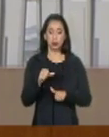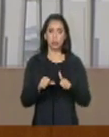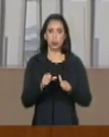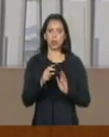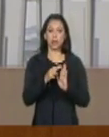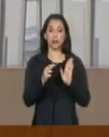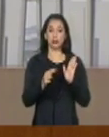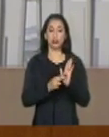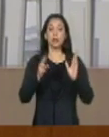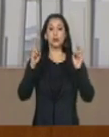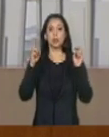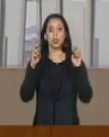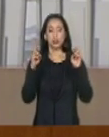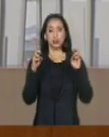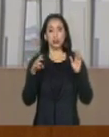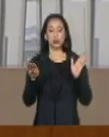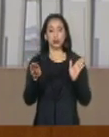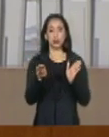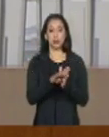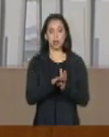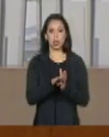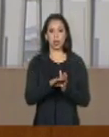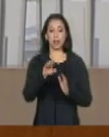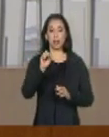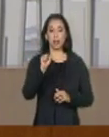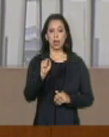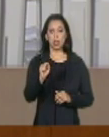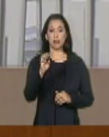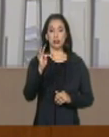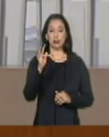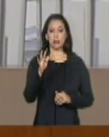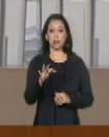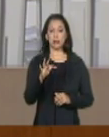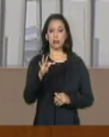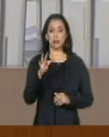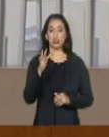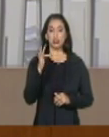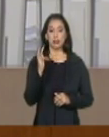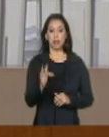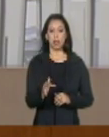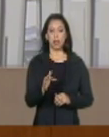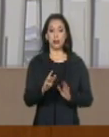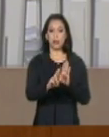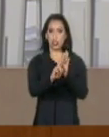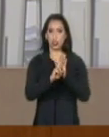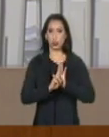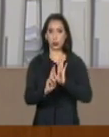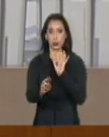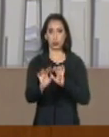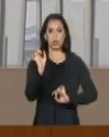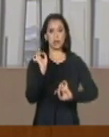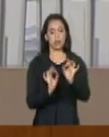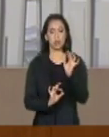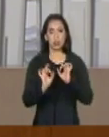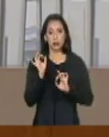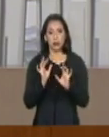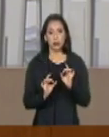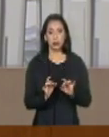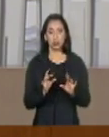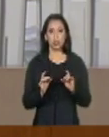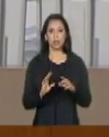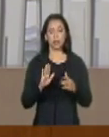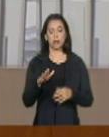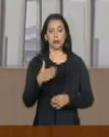tema chega inicialmente ao Supremo Tribunal Federal em recurso extraordinário, do